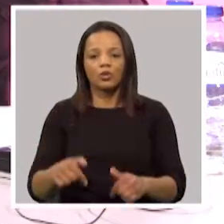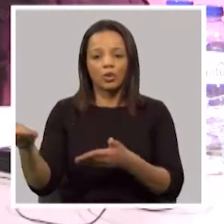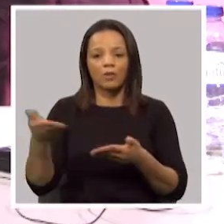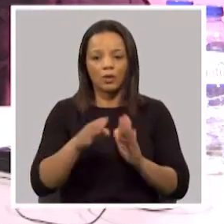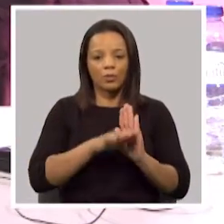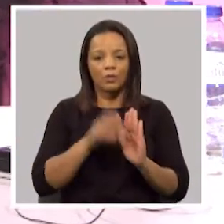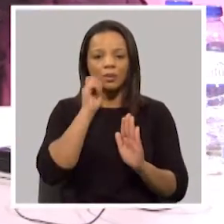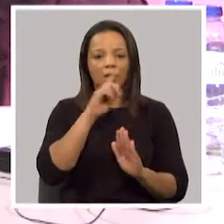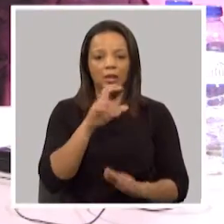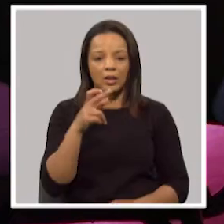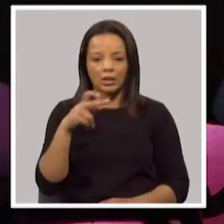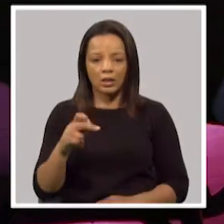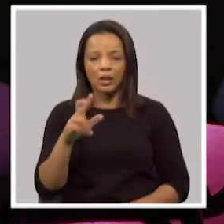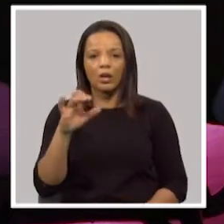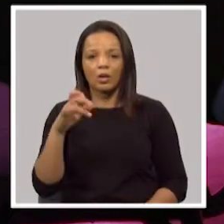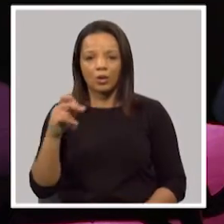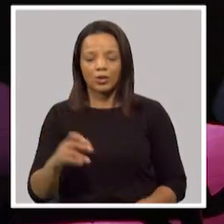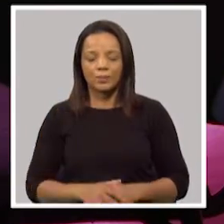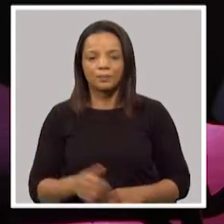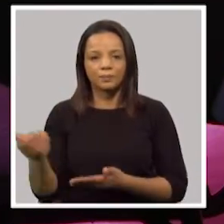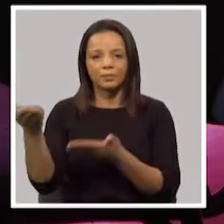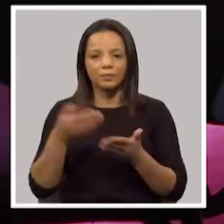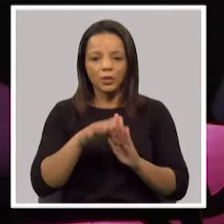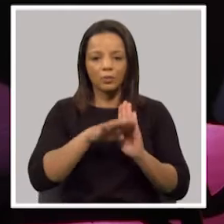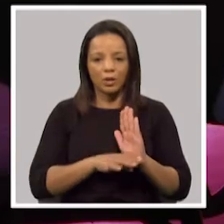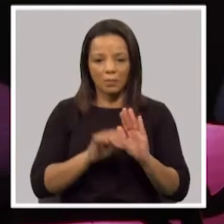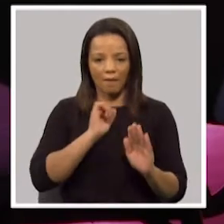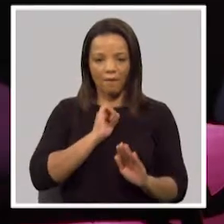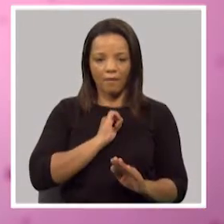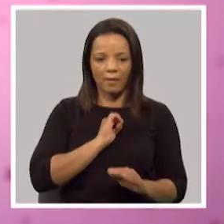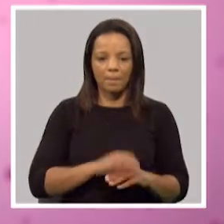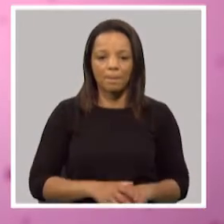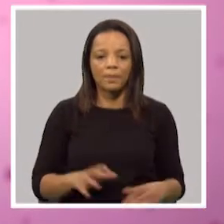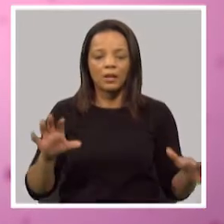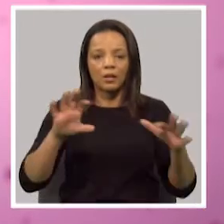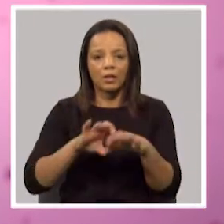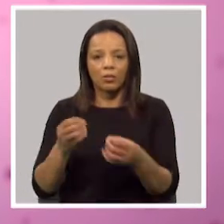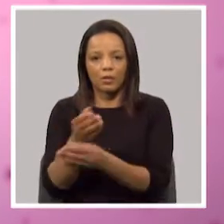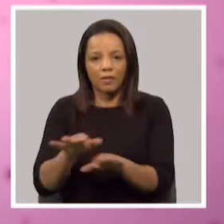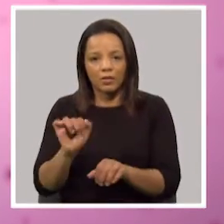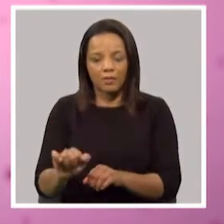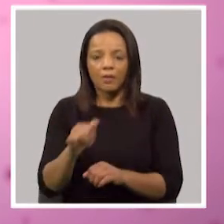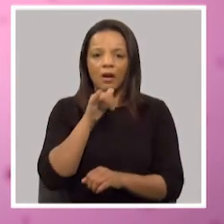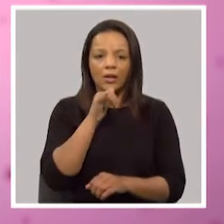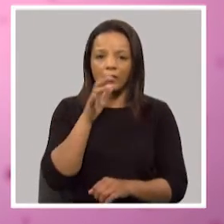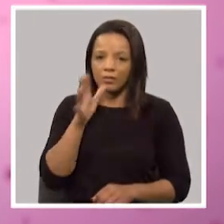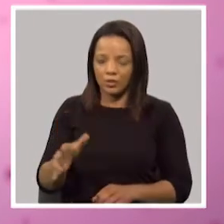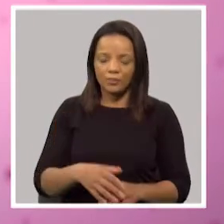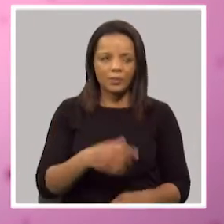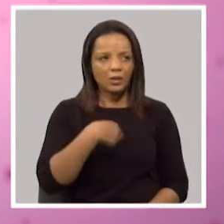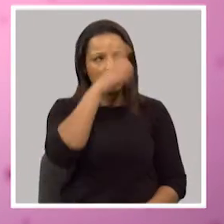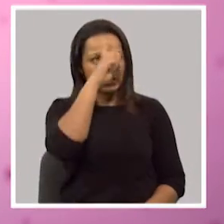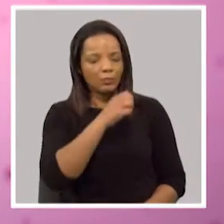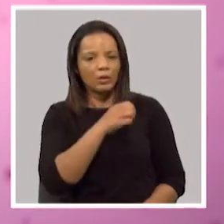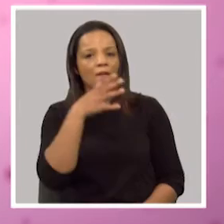do nosso programa de hoje é Carla Rocha. Carla, seja muito bem-vinda ao da Joana. Sobre a tua infância no Algarve, dizes: lembro-me